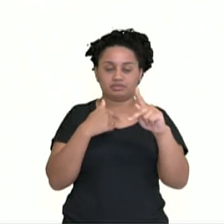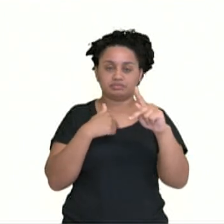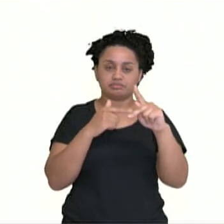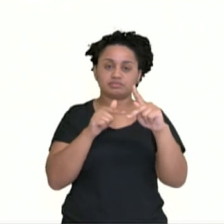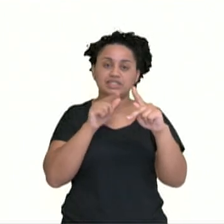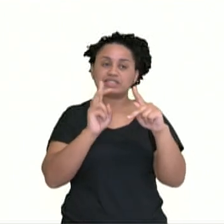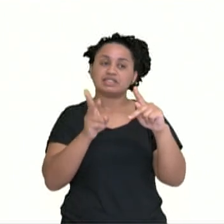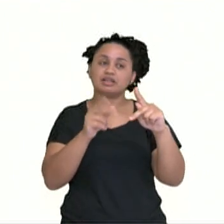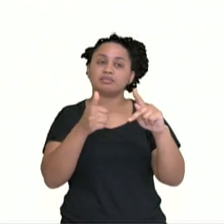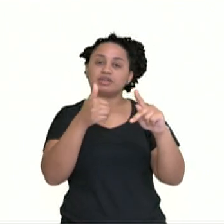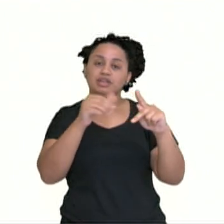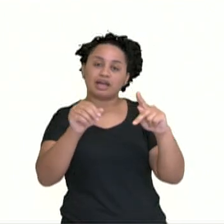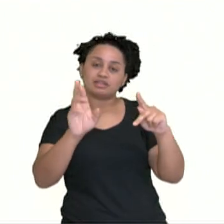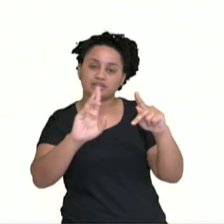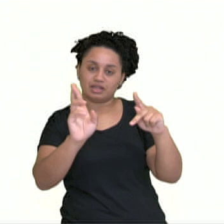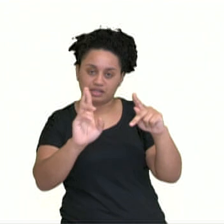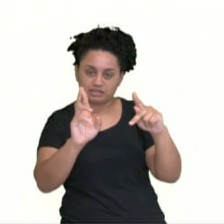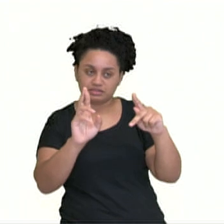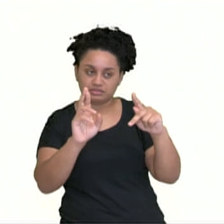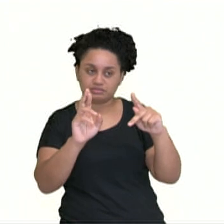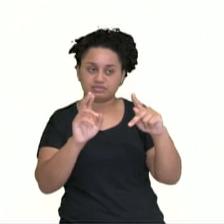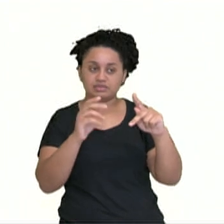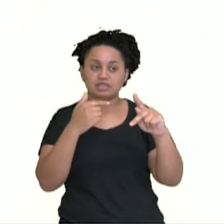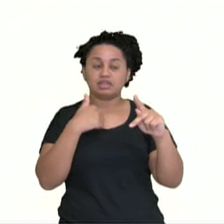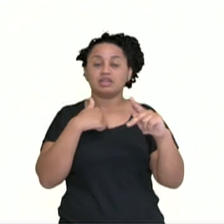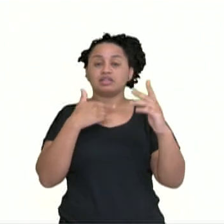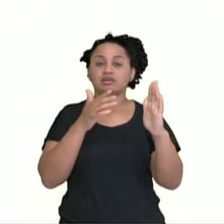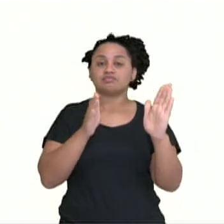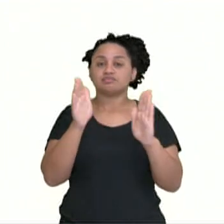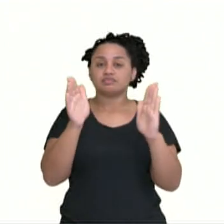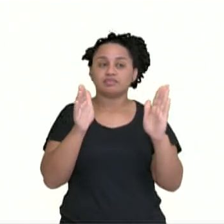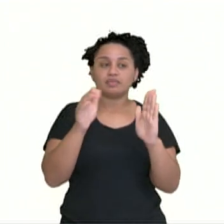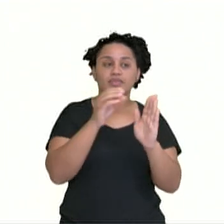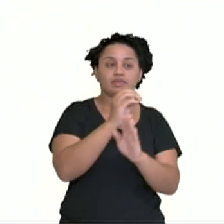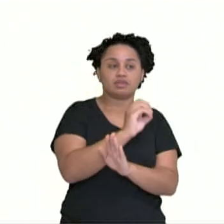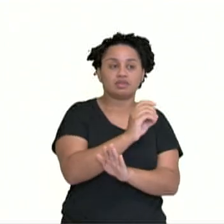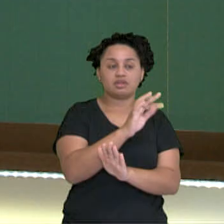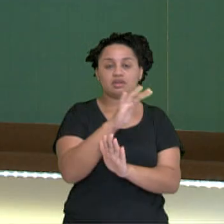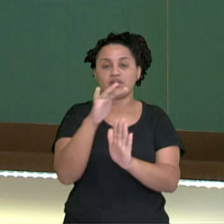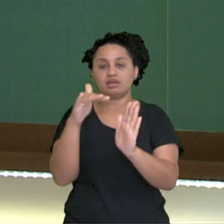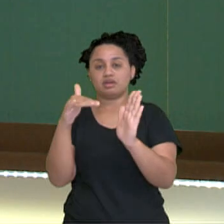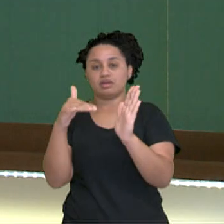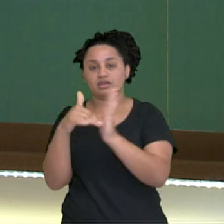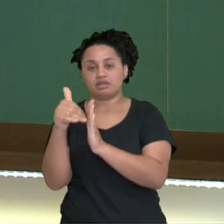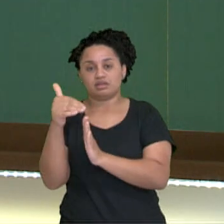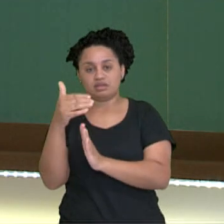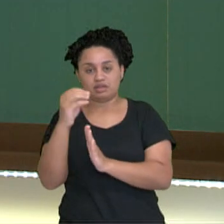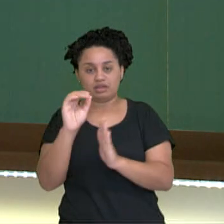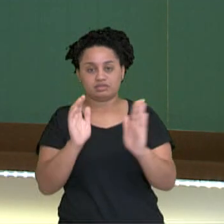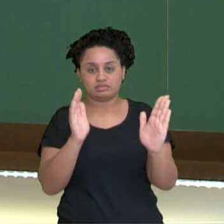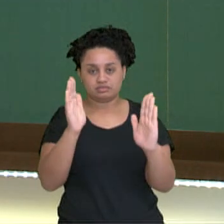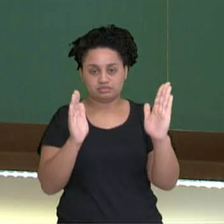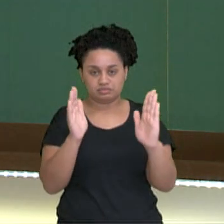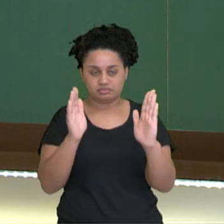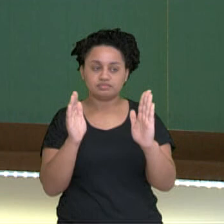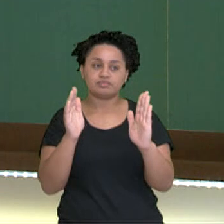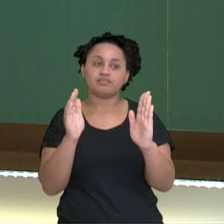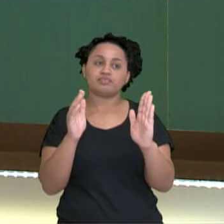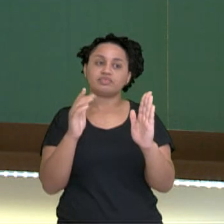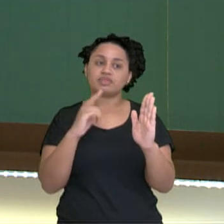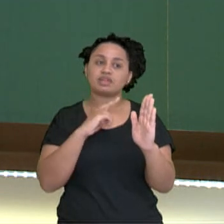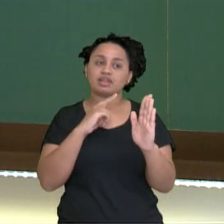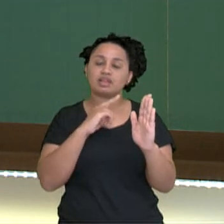vai ser sempre R$10. Neste intervalo também é outra denominação matemática aí.